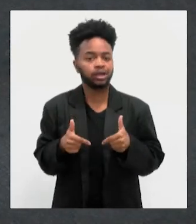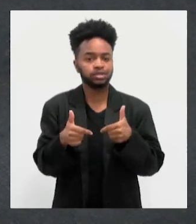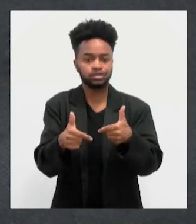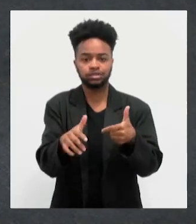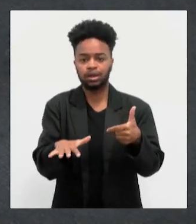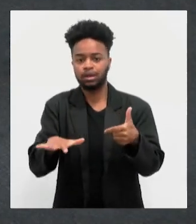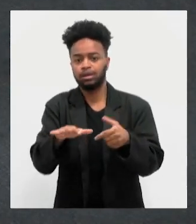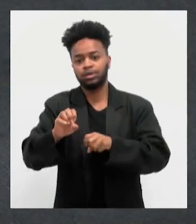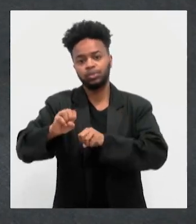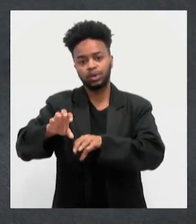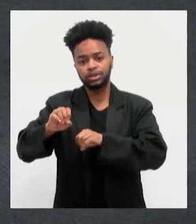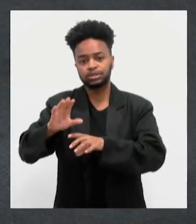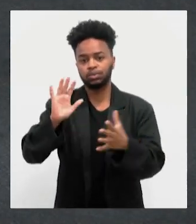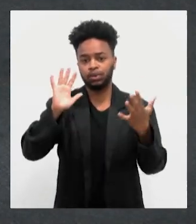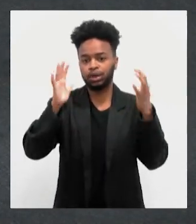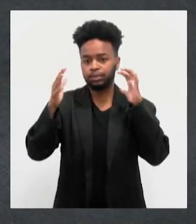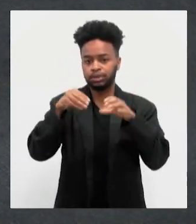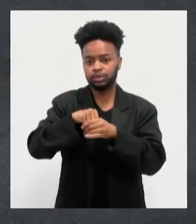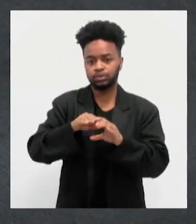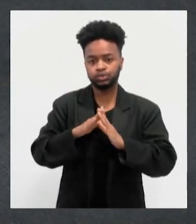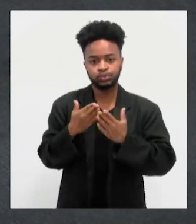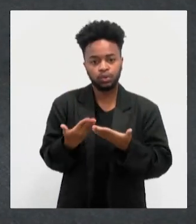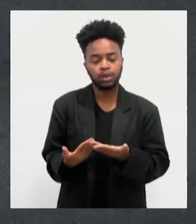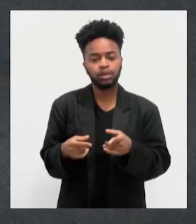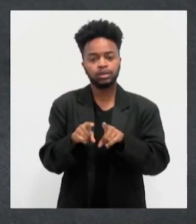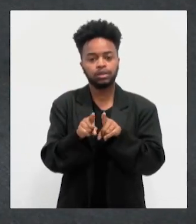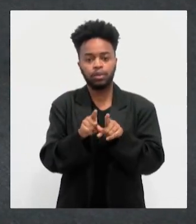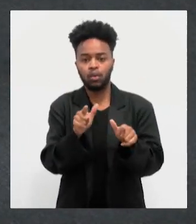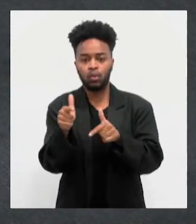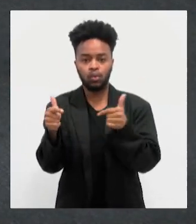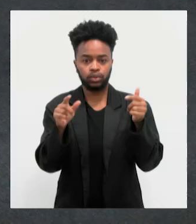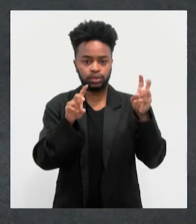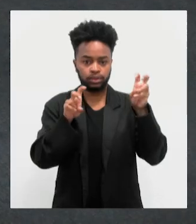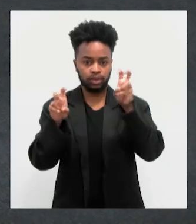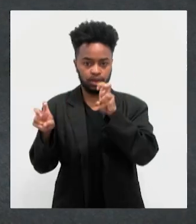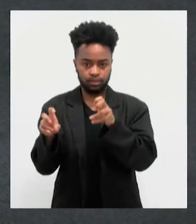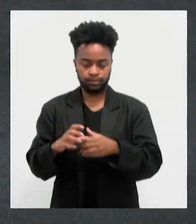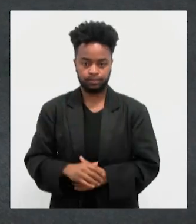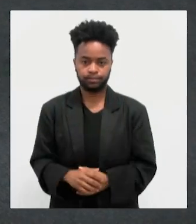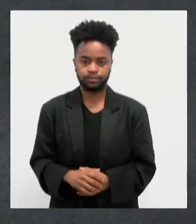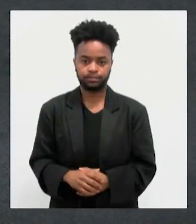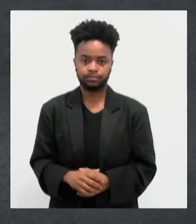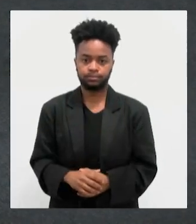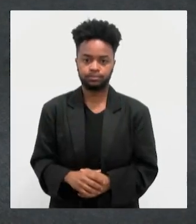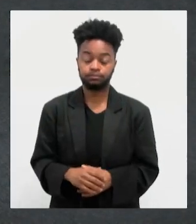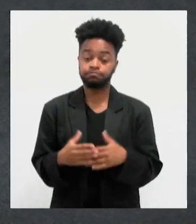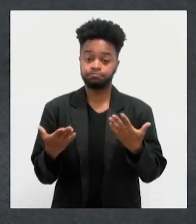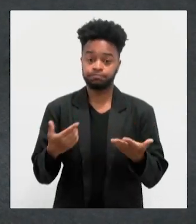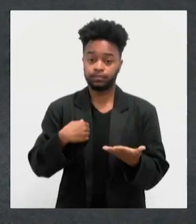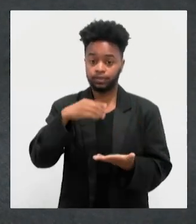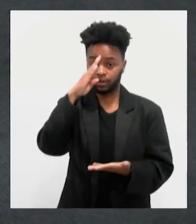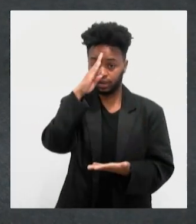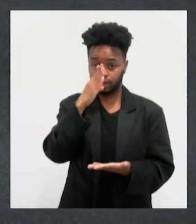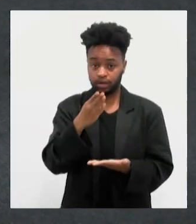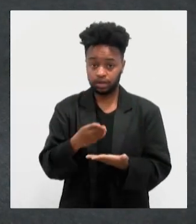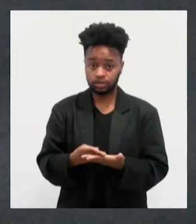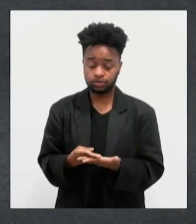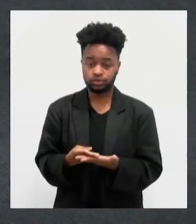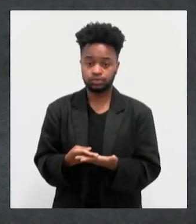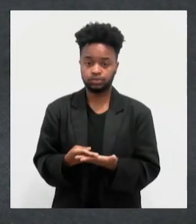da educação climática nas escolas, mas para outros temas também. E acho que